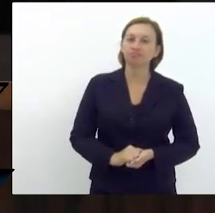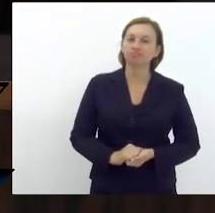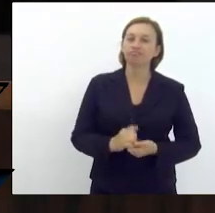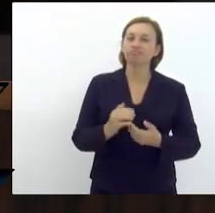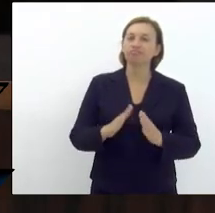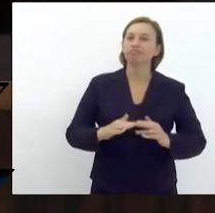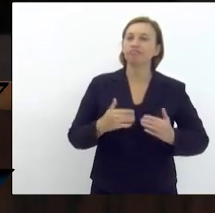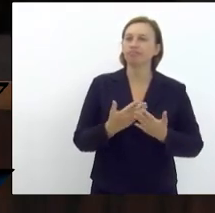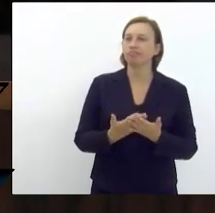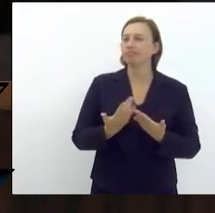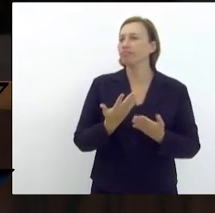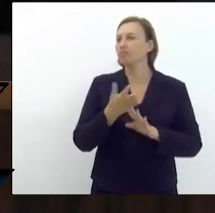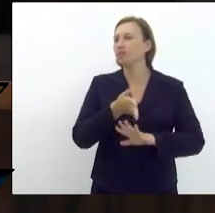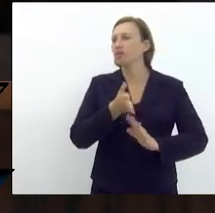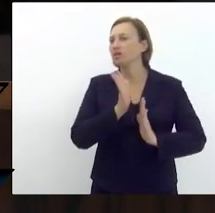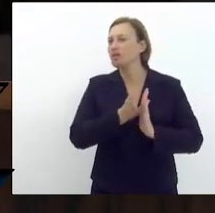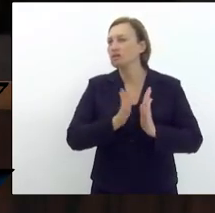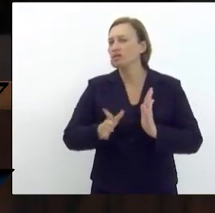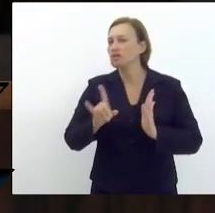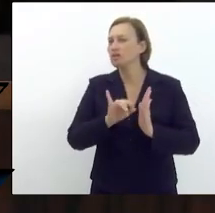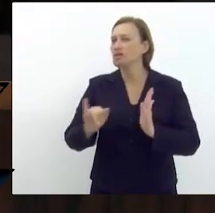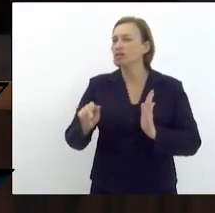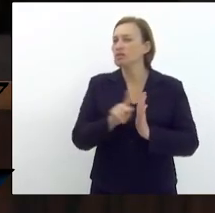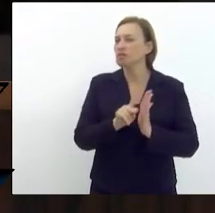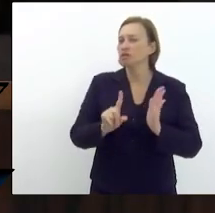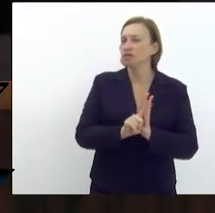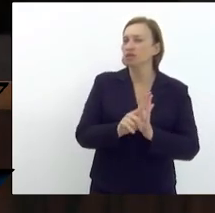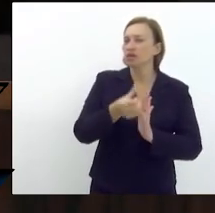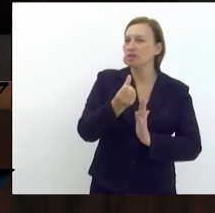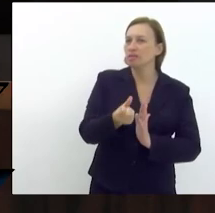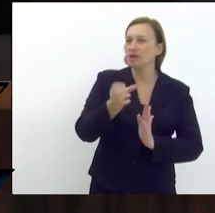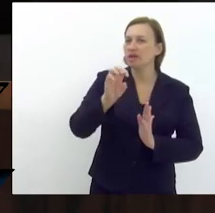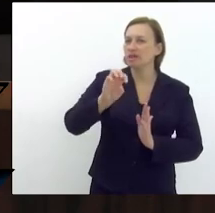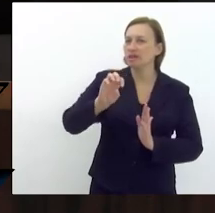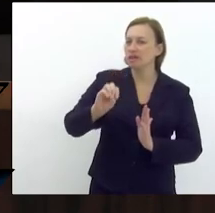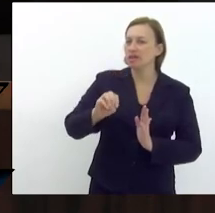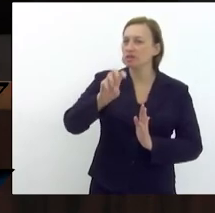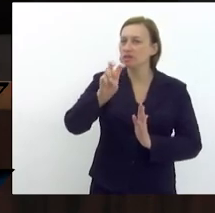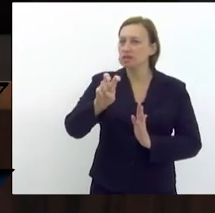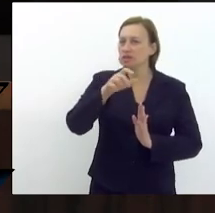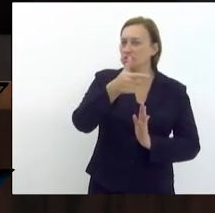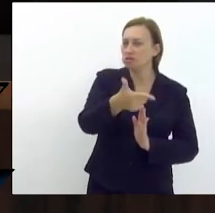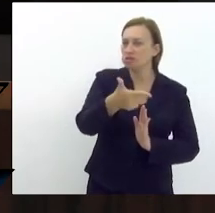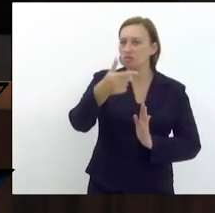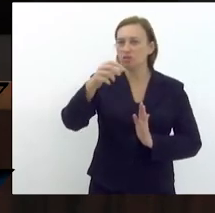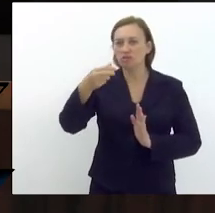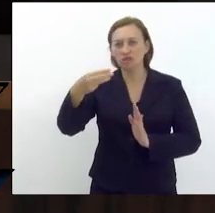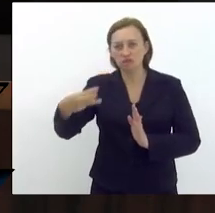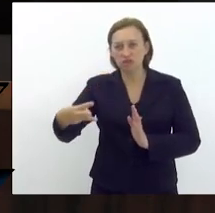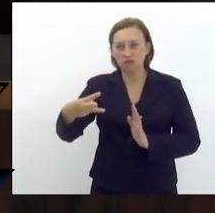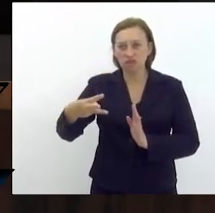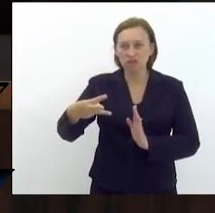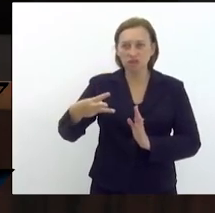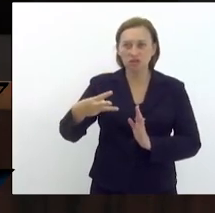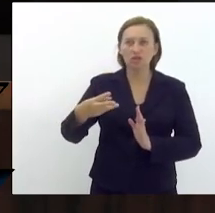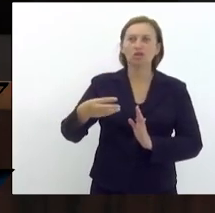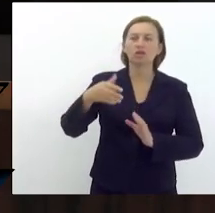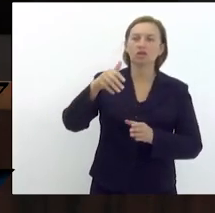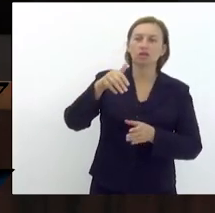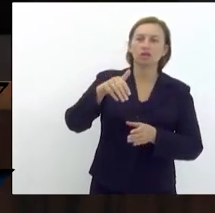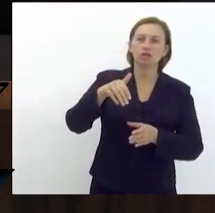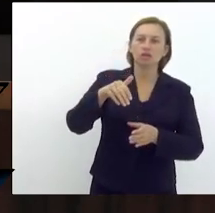requerimento a inclusão na ordem do dia projeto de lei 6 0 5 de 2023 em